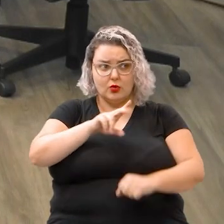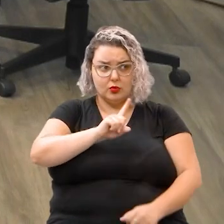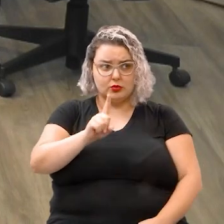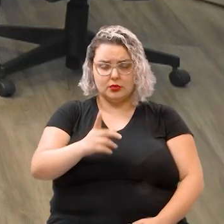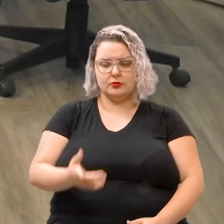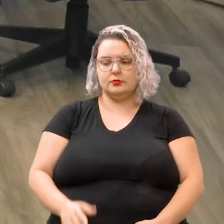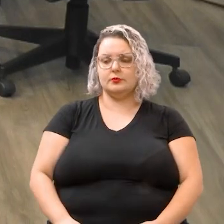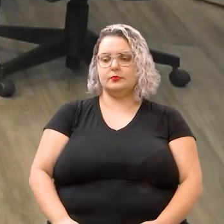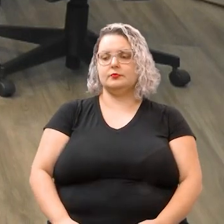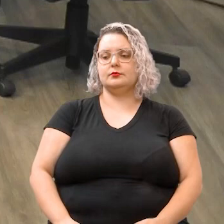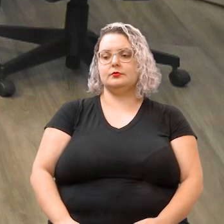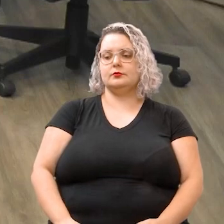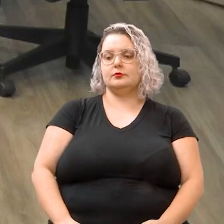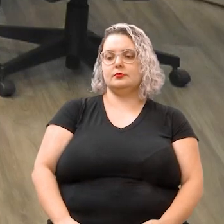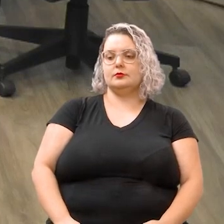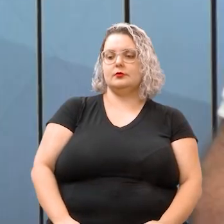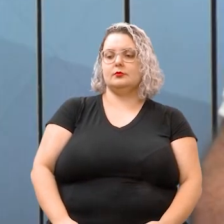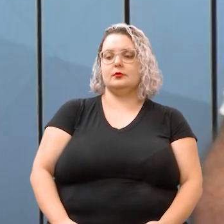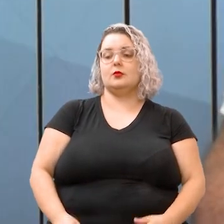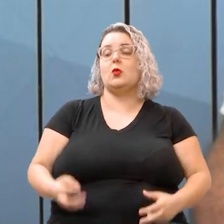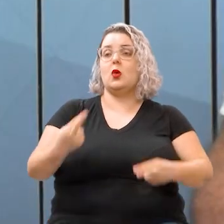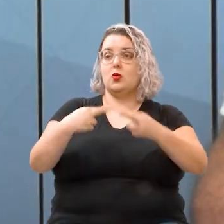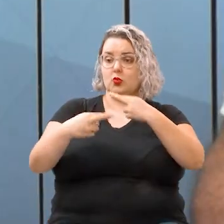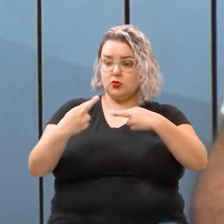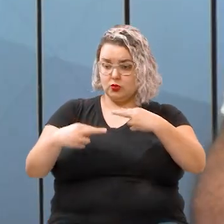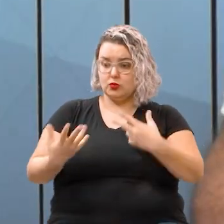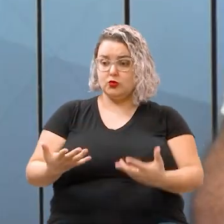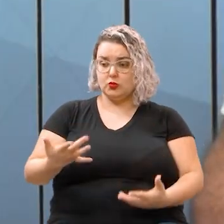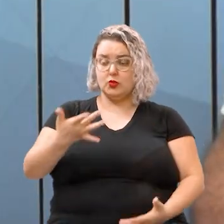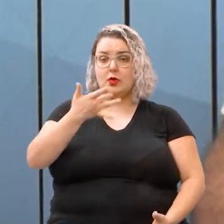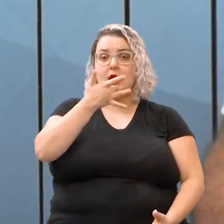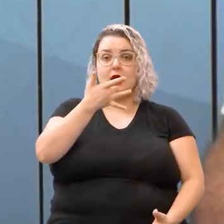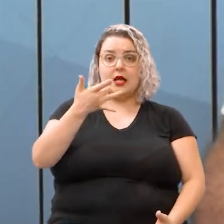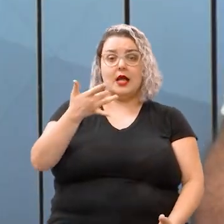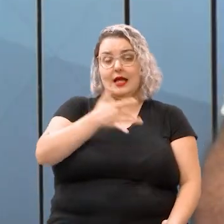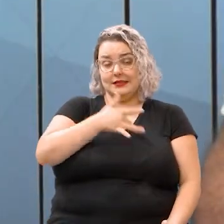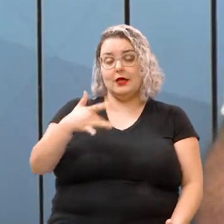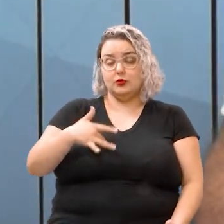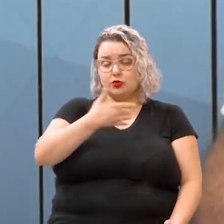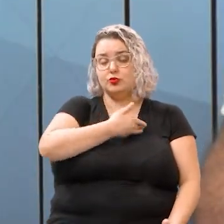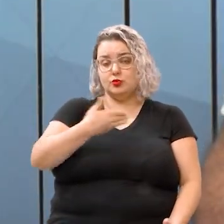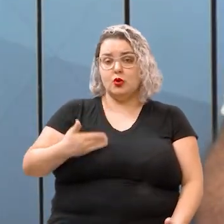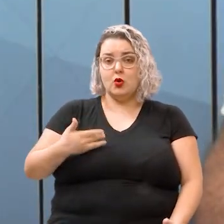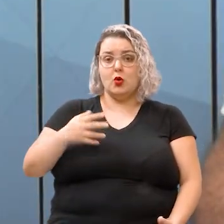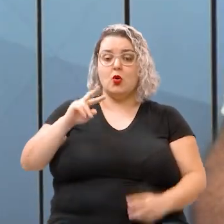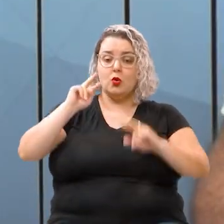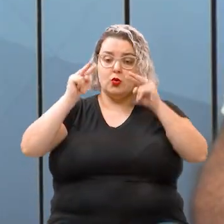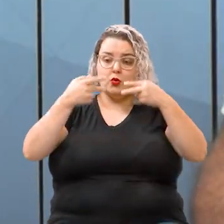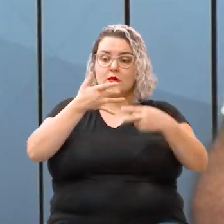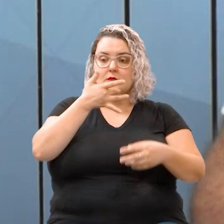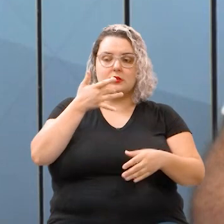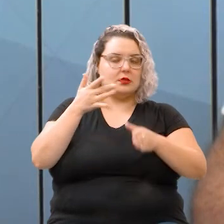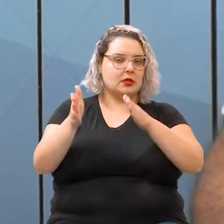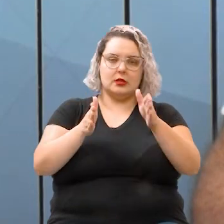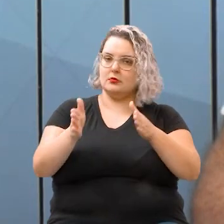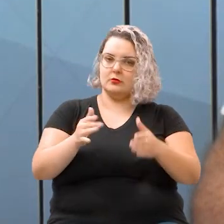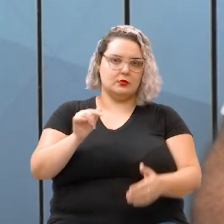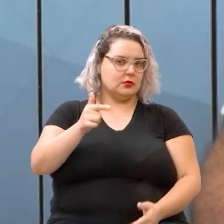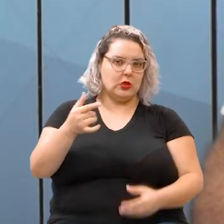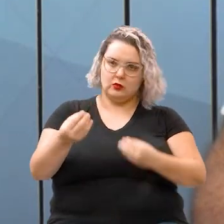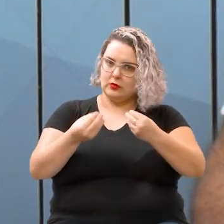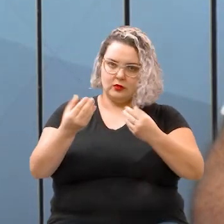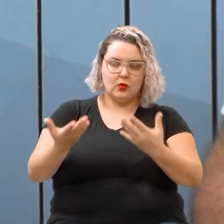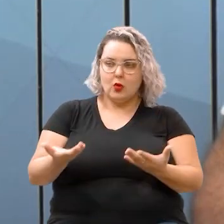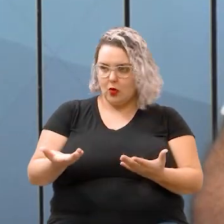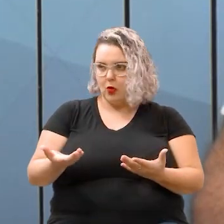não? Olha, em relação à saúde pública, olhar para a saúde bucal naquele momento não teve